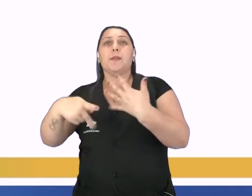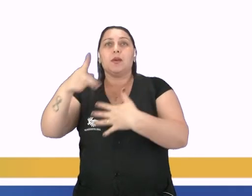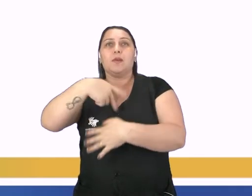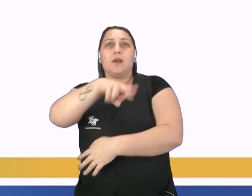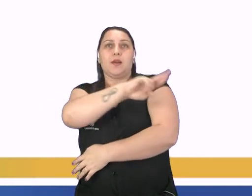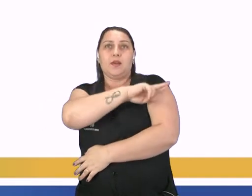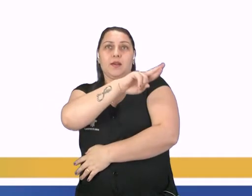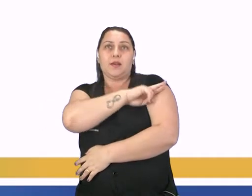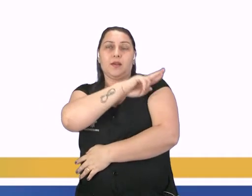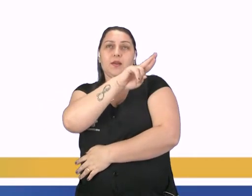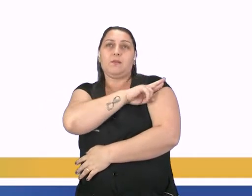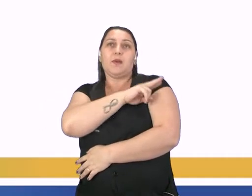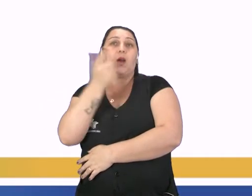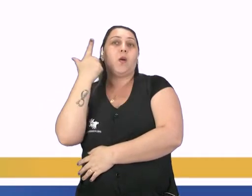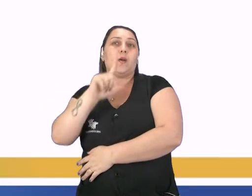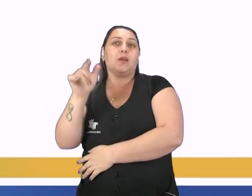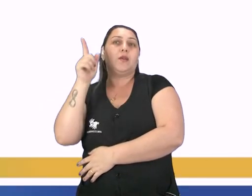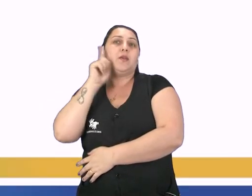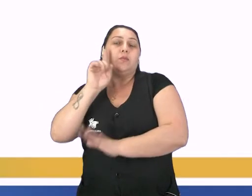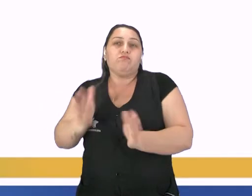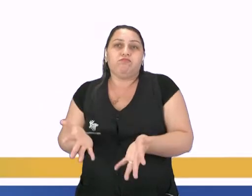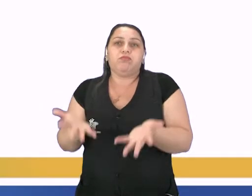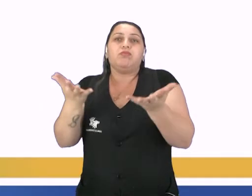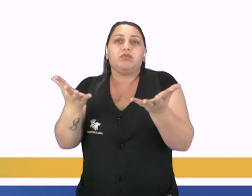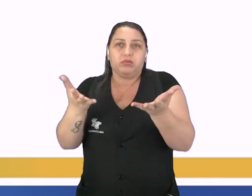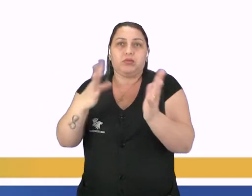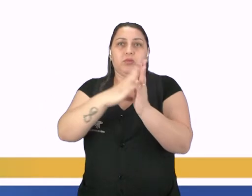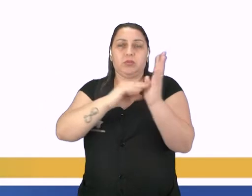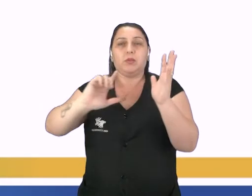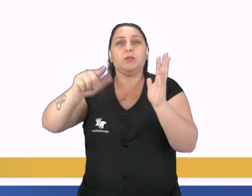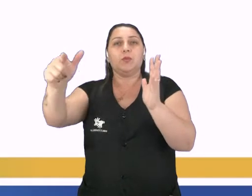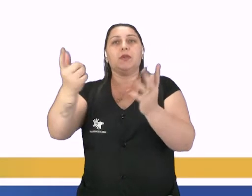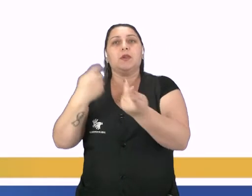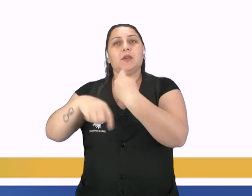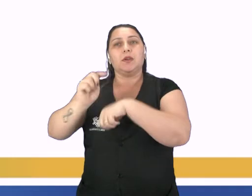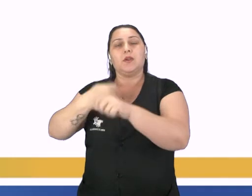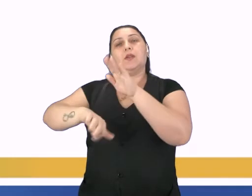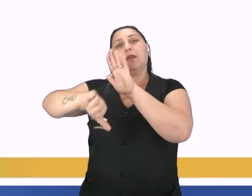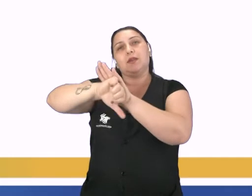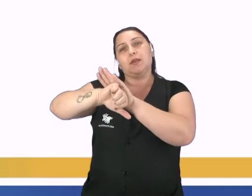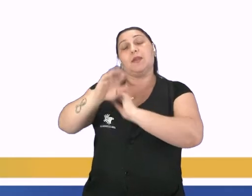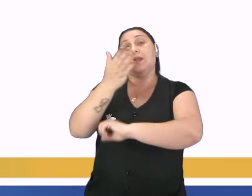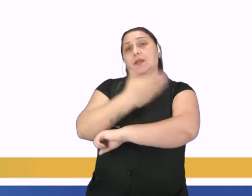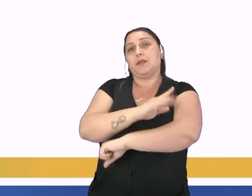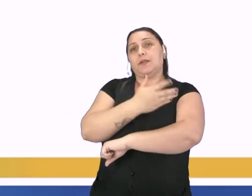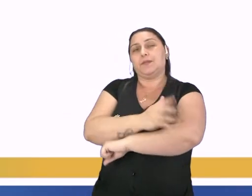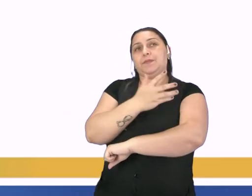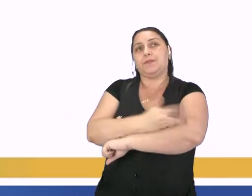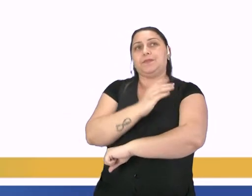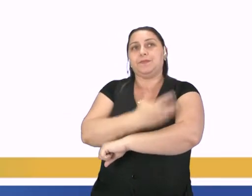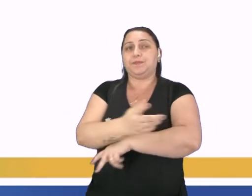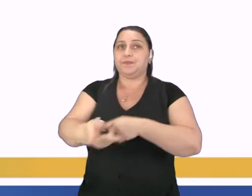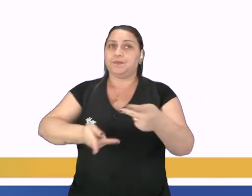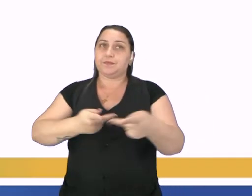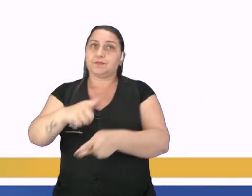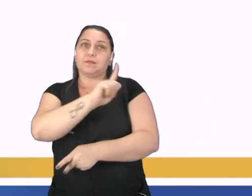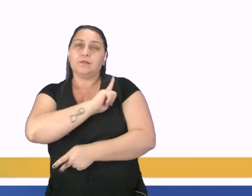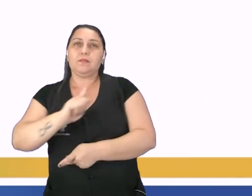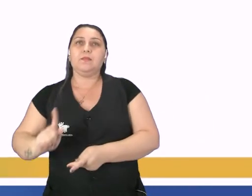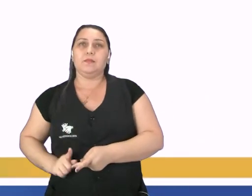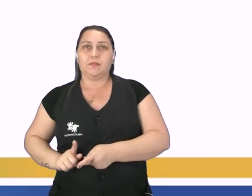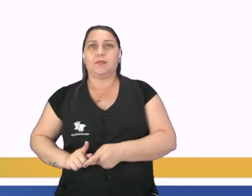recuperação econômica dos Estados Unidos, sendo adotado como modelo por outras economias em crise. Na prática, esse programa do governo